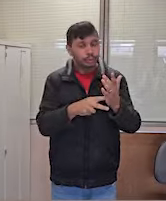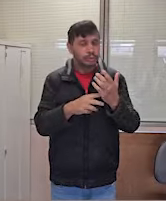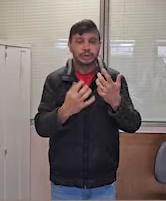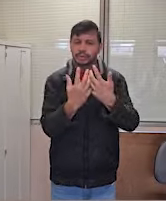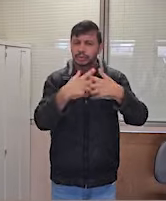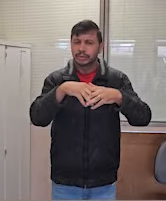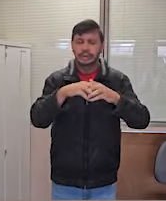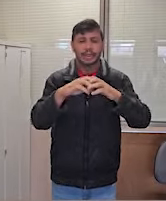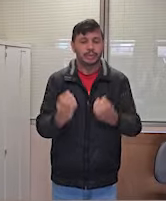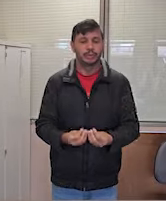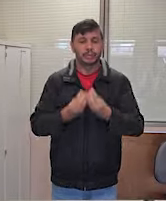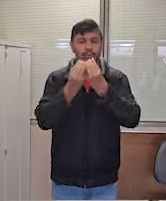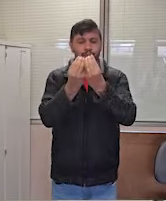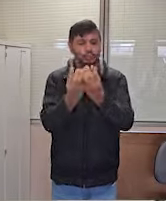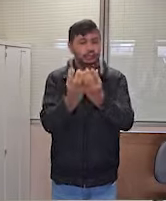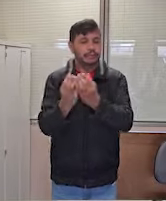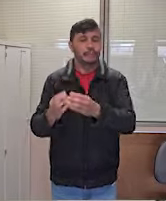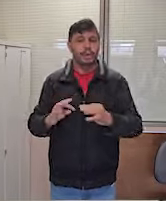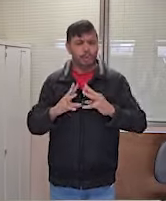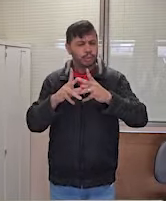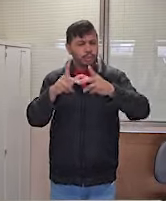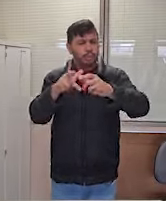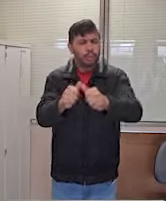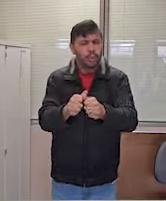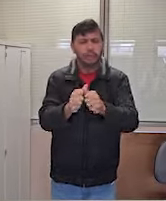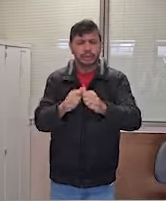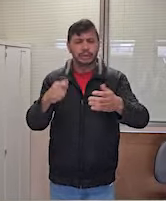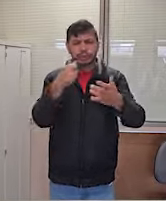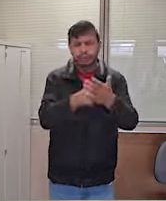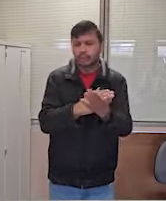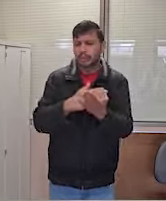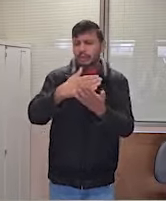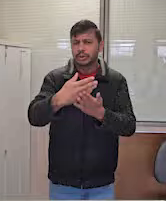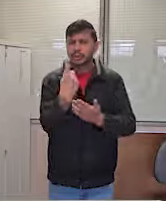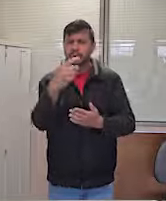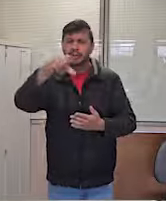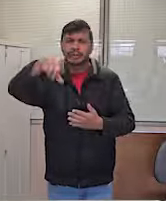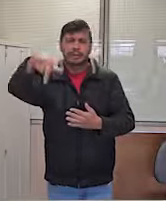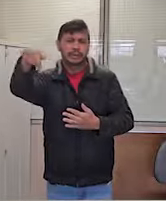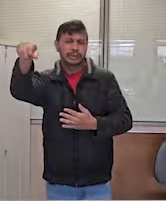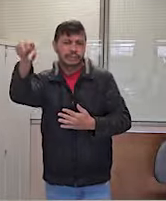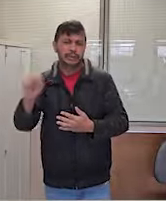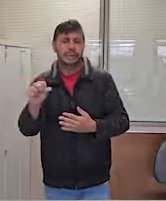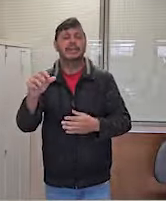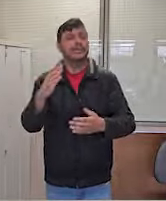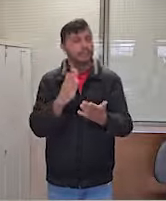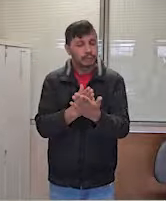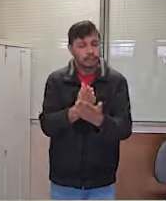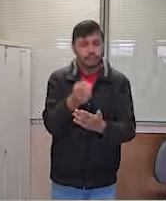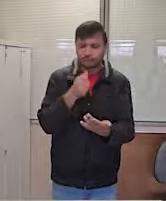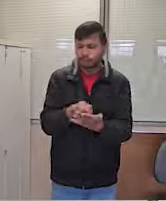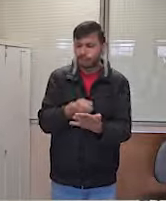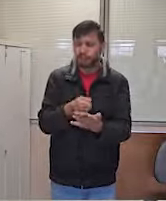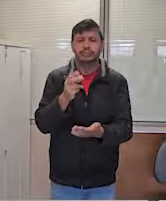à entidade. Confira. Mas tudo aquilo que o sindicato começou naquele movimento de 1979, ele